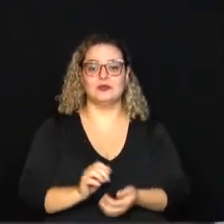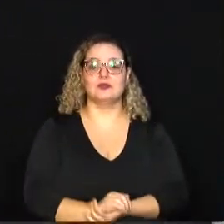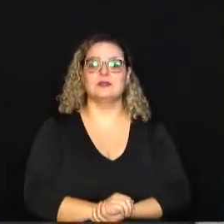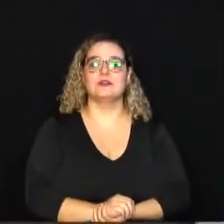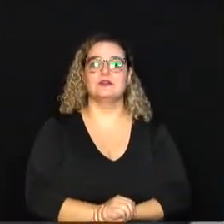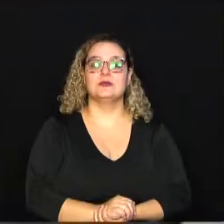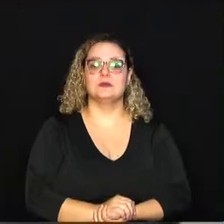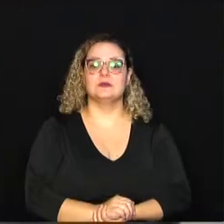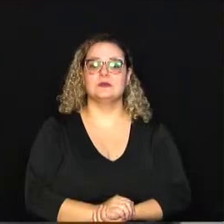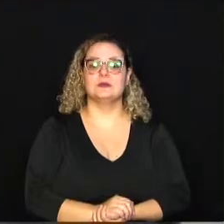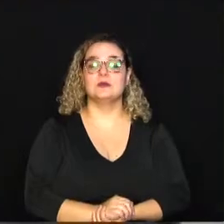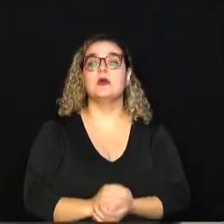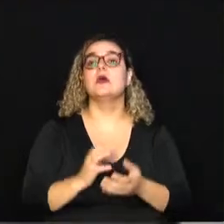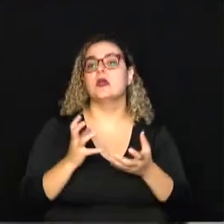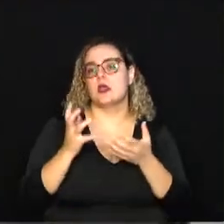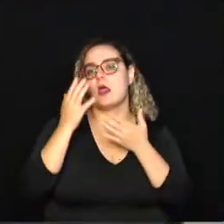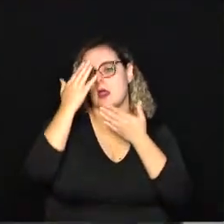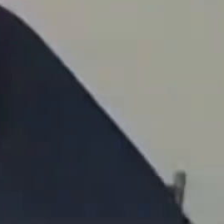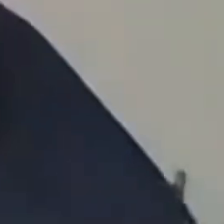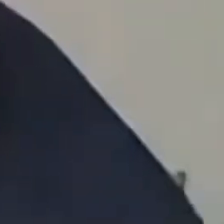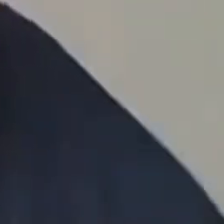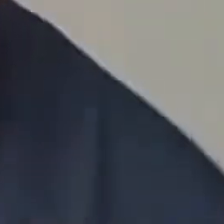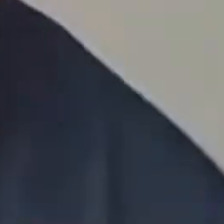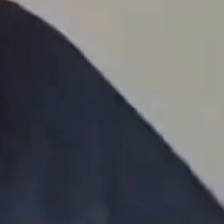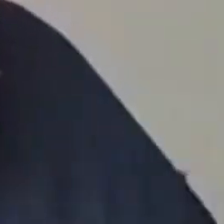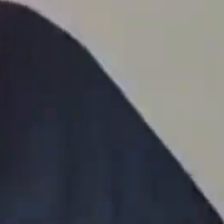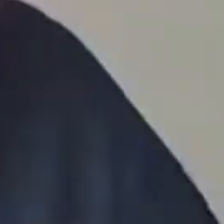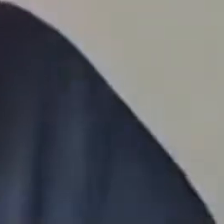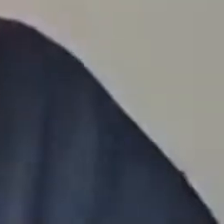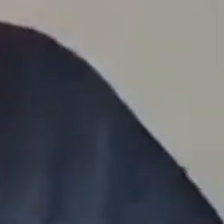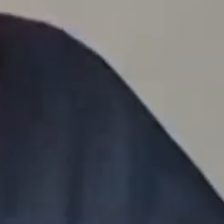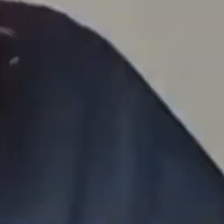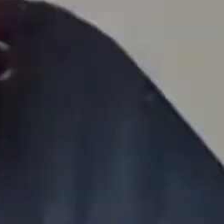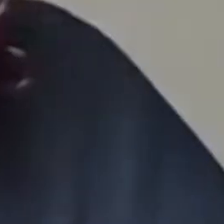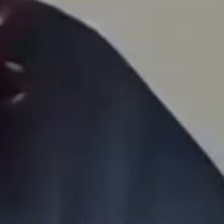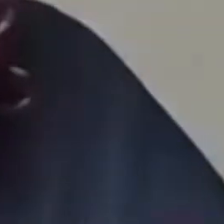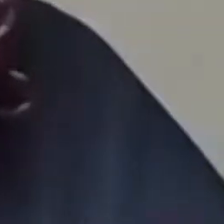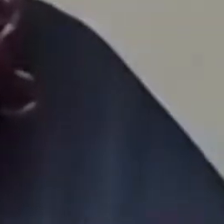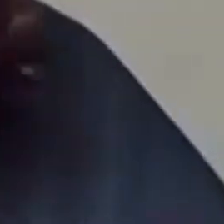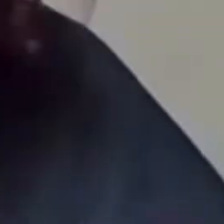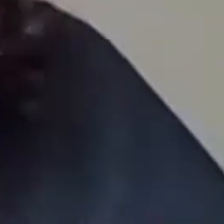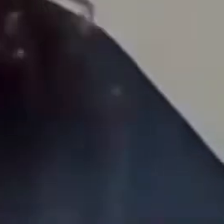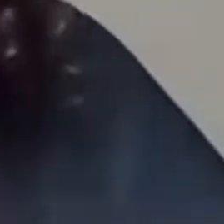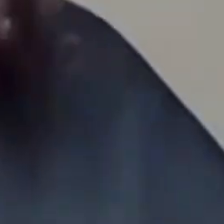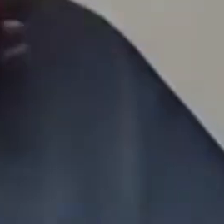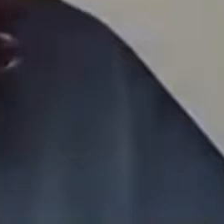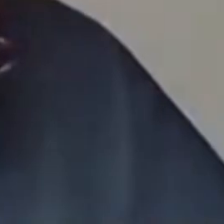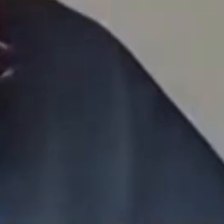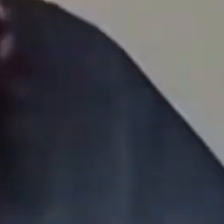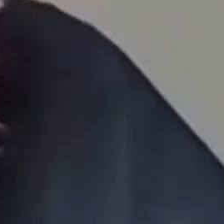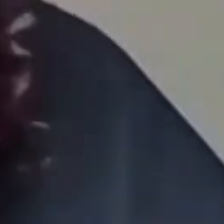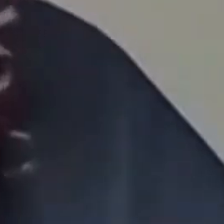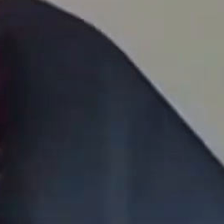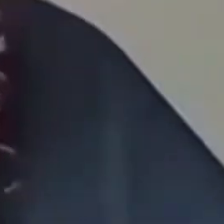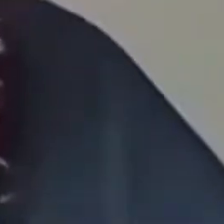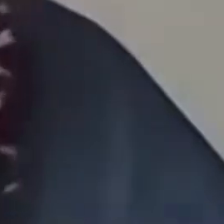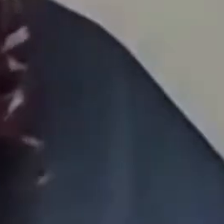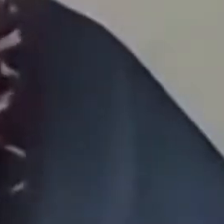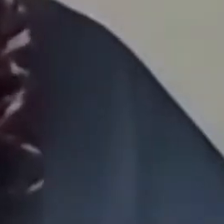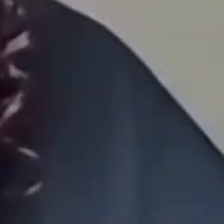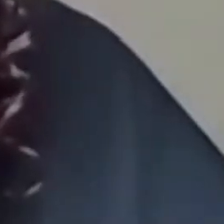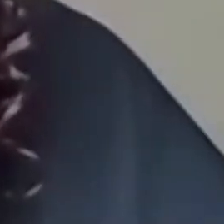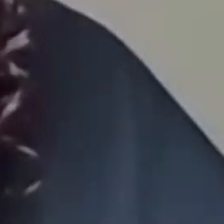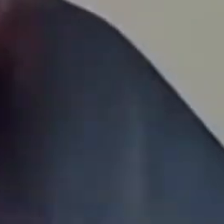Quero agradecer aqui, né, esse espaço, esse momento da gente fazer esse debate público. Bom dia aos